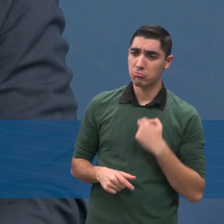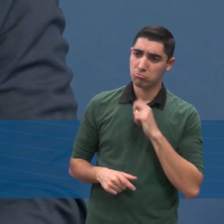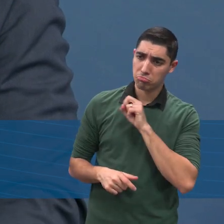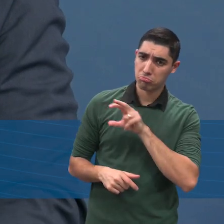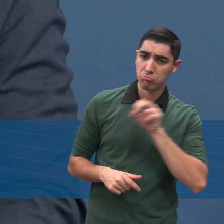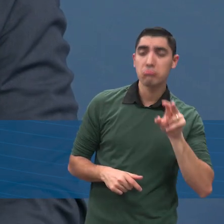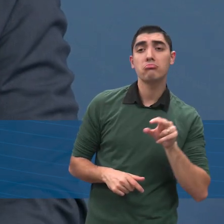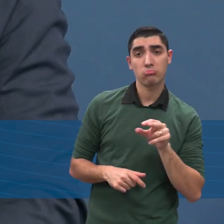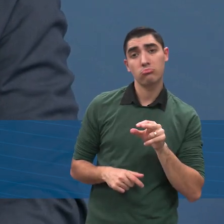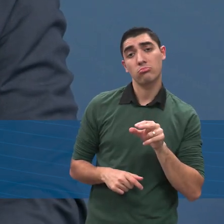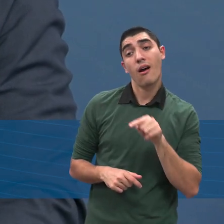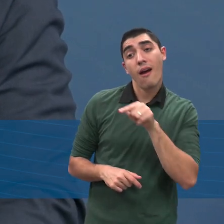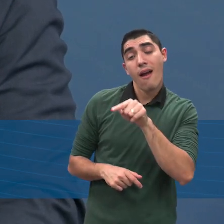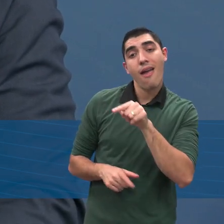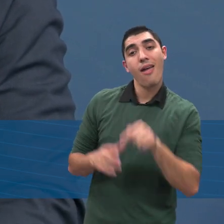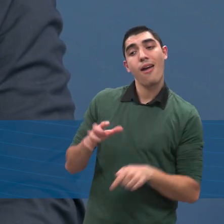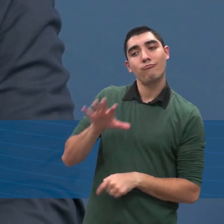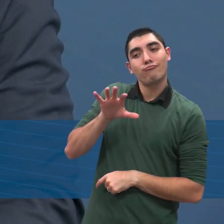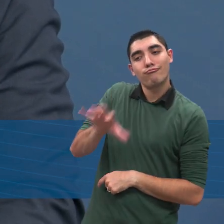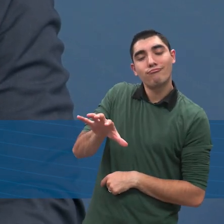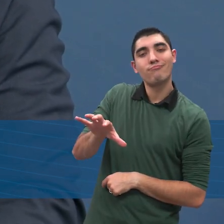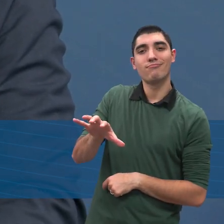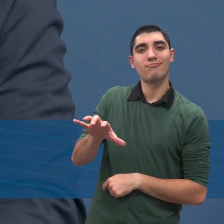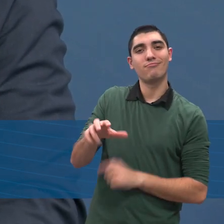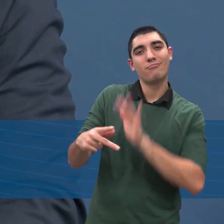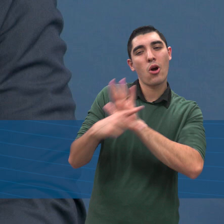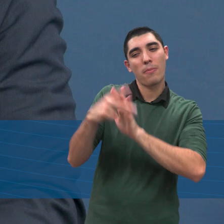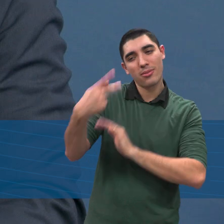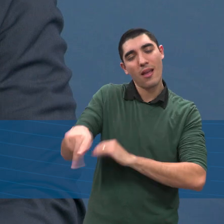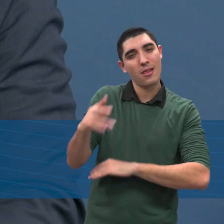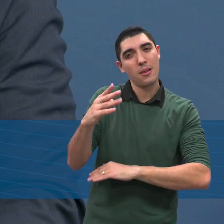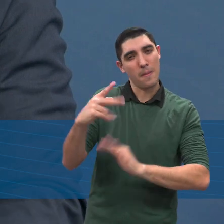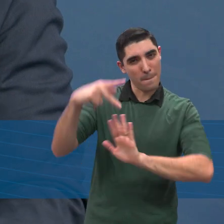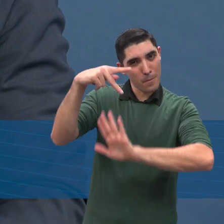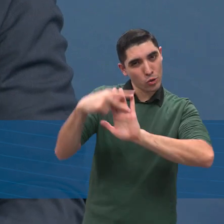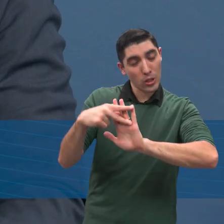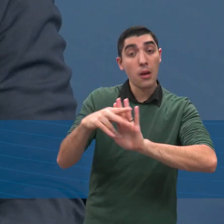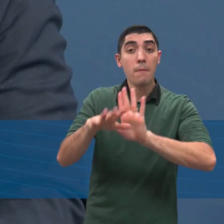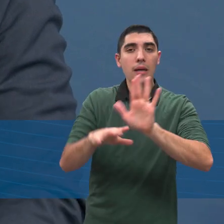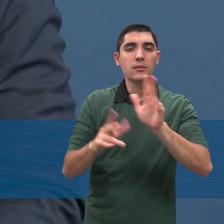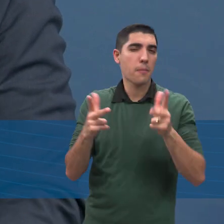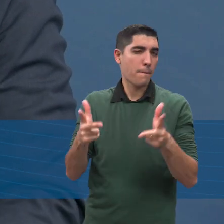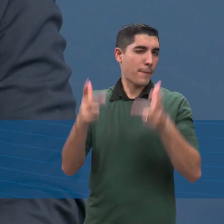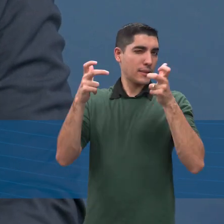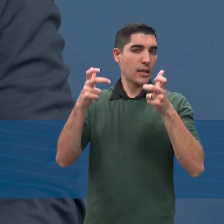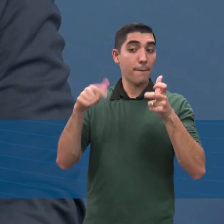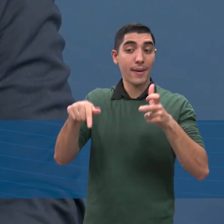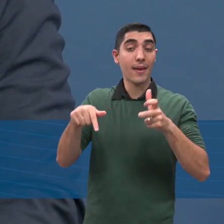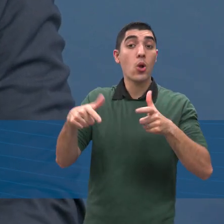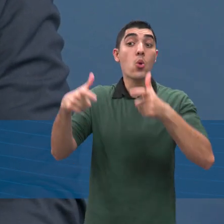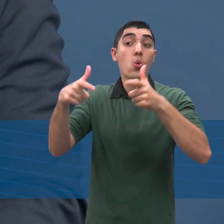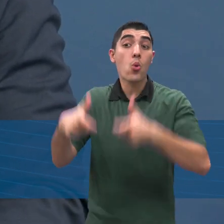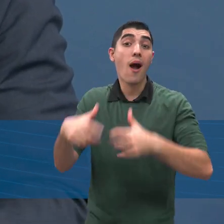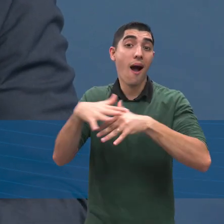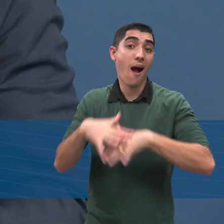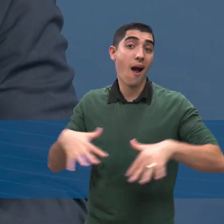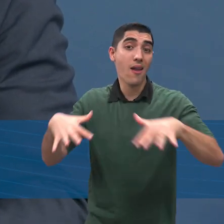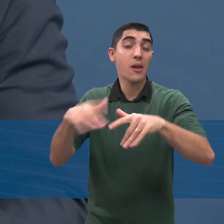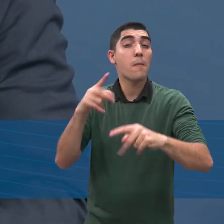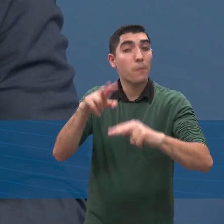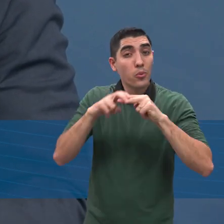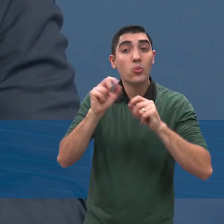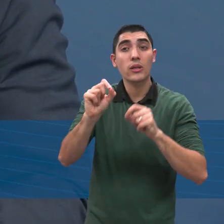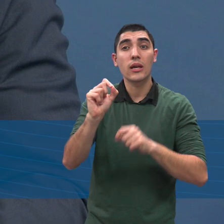mesmo, né? Então, existe esse tipo de projeto, mas ele é uma questão regional, por questão de